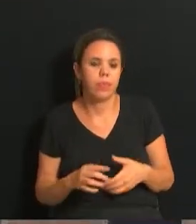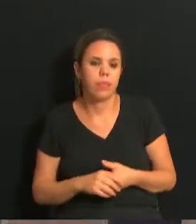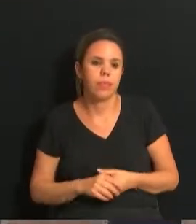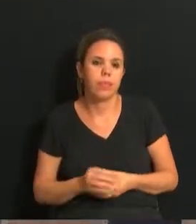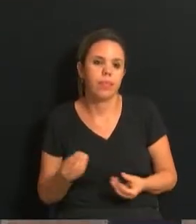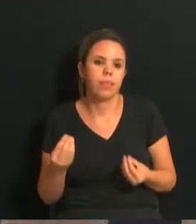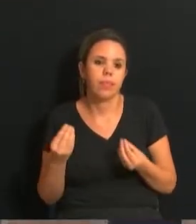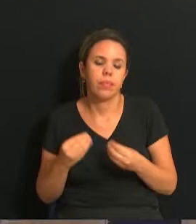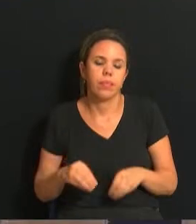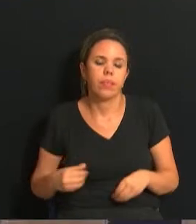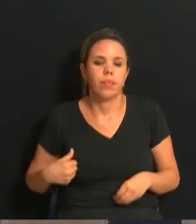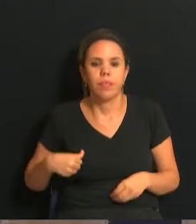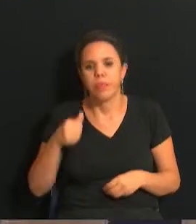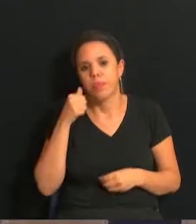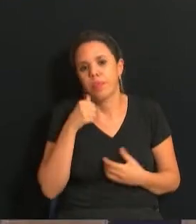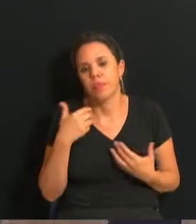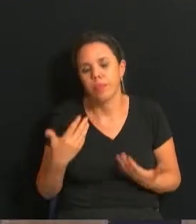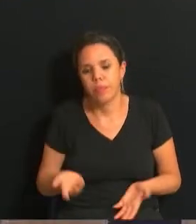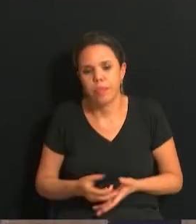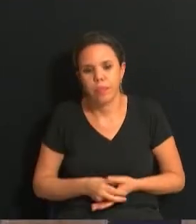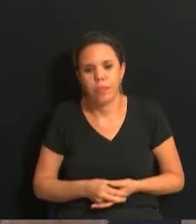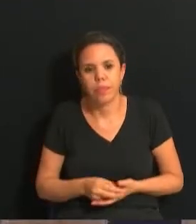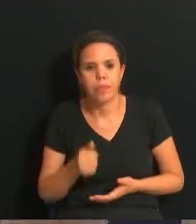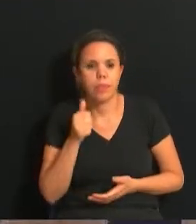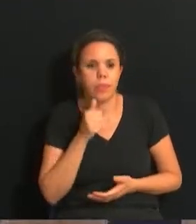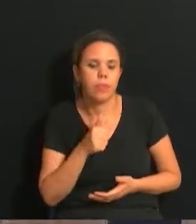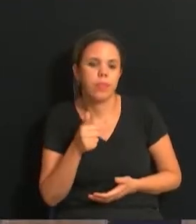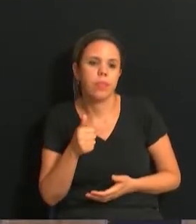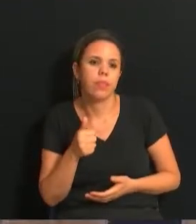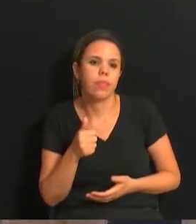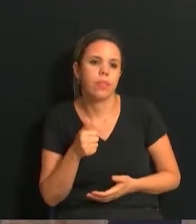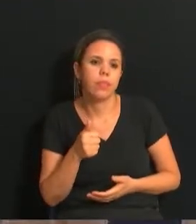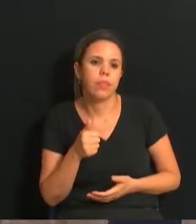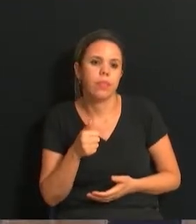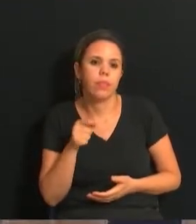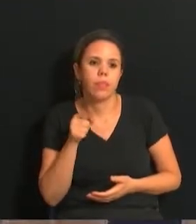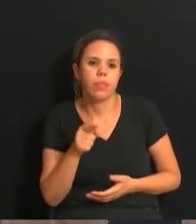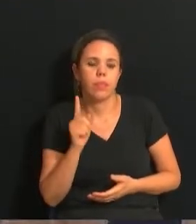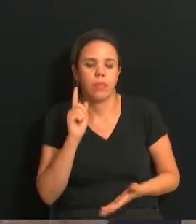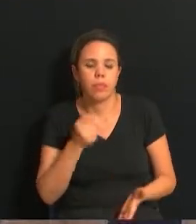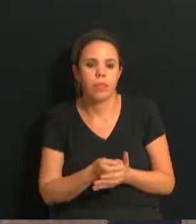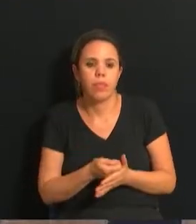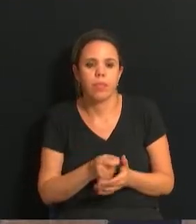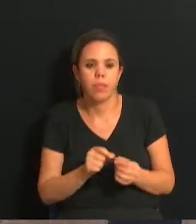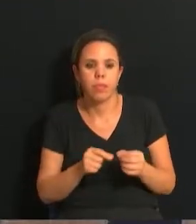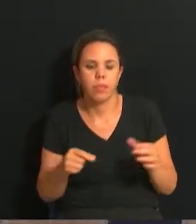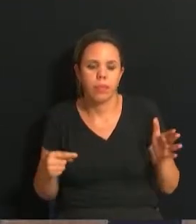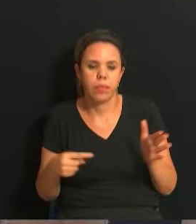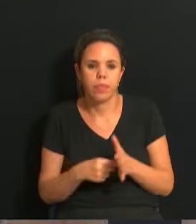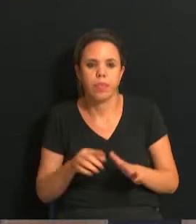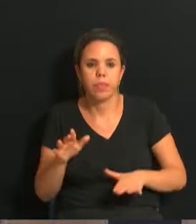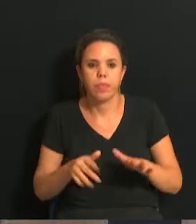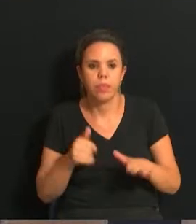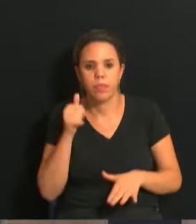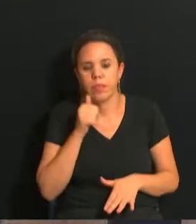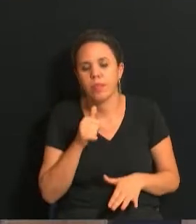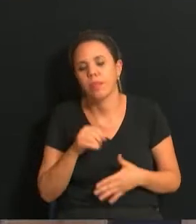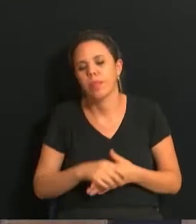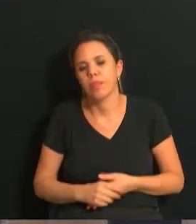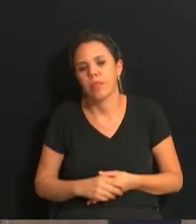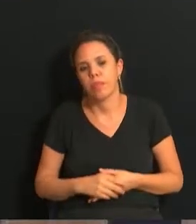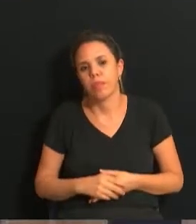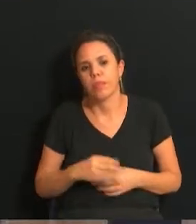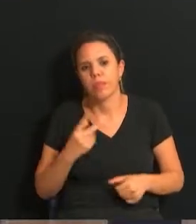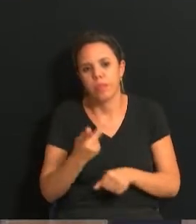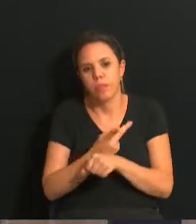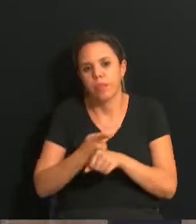na vida dela. Então, a mulher, inclusive para ela poder tomar a decisão de fazer a denúncia, muitas vezes a mulher procura